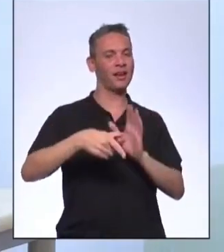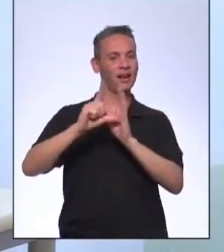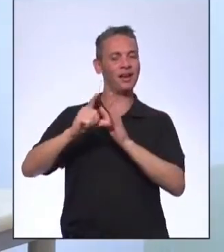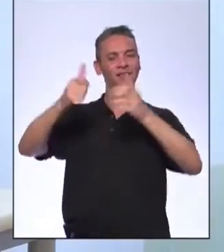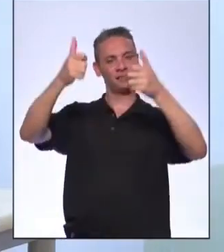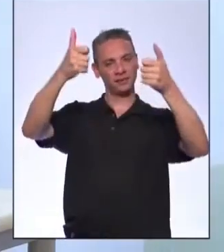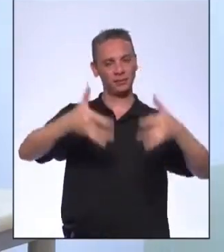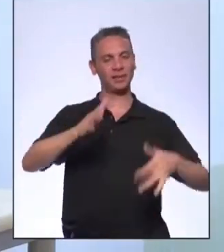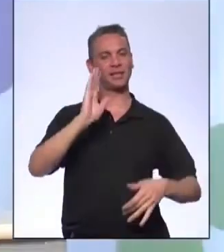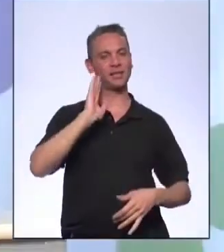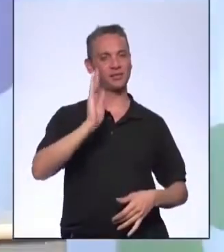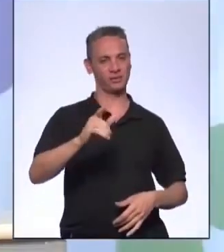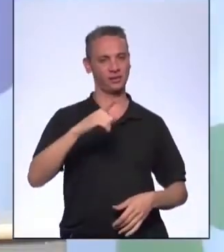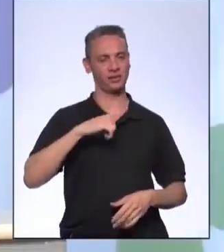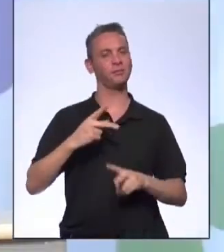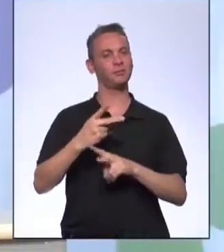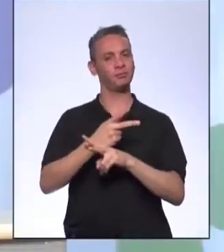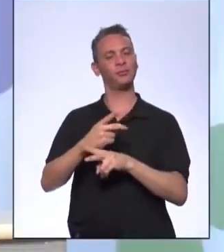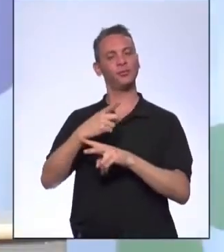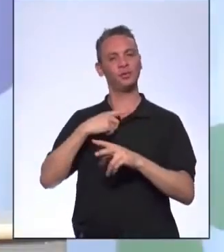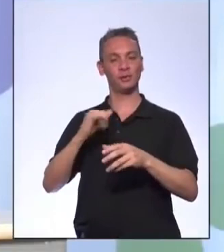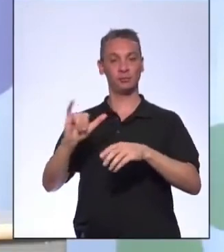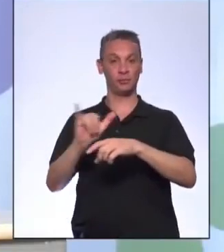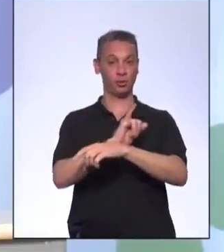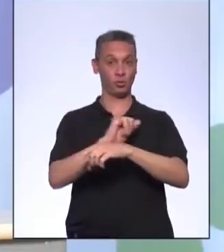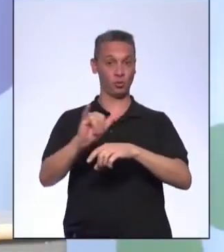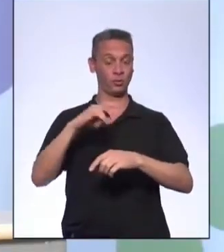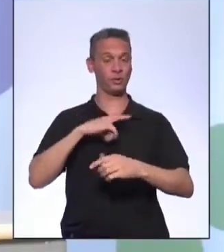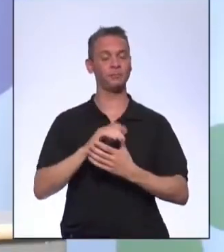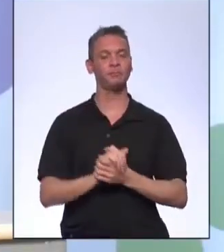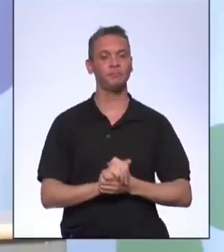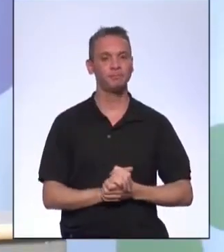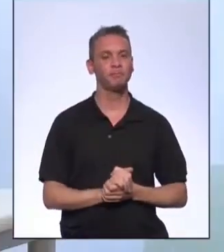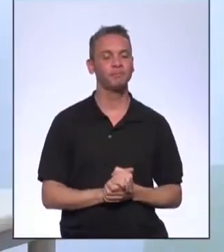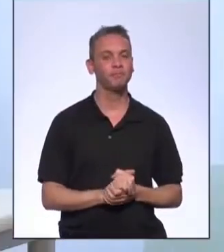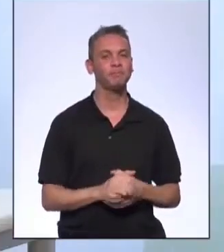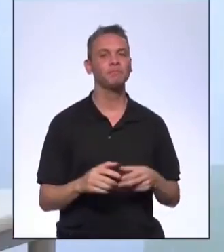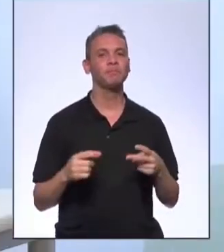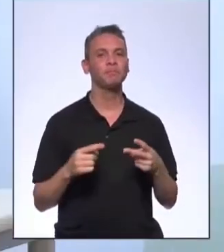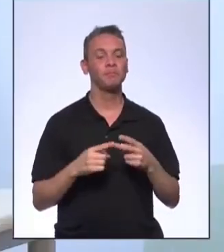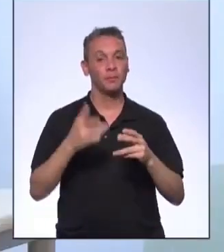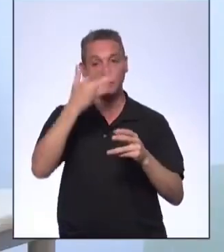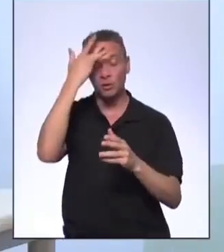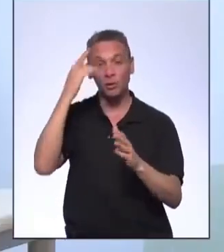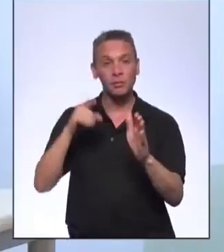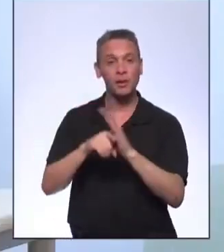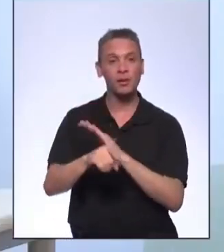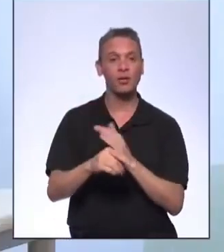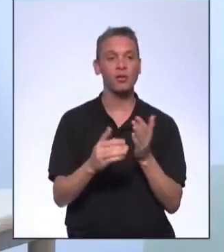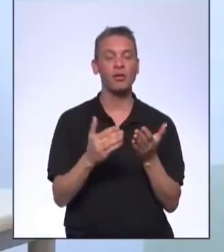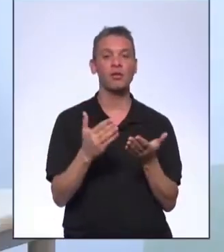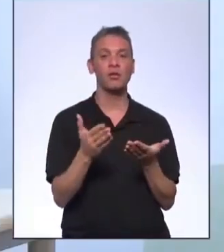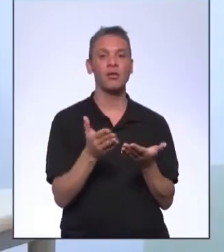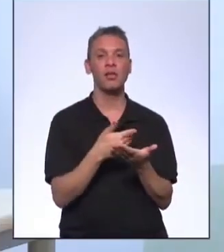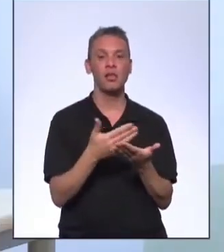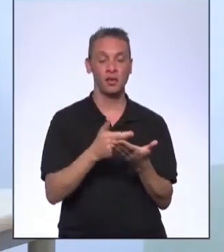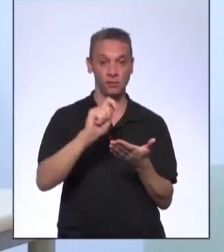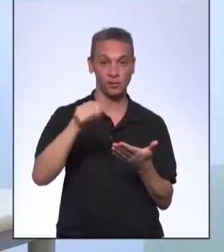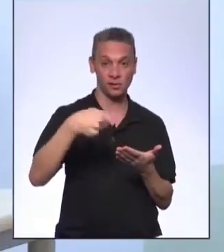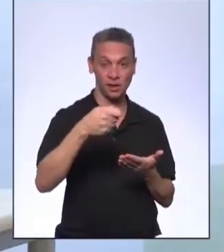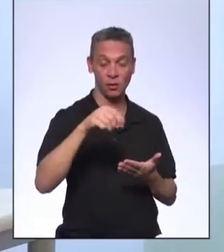em outra aula, é só procurar, que está lá no YouTube, né? E perguntaram aqui se livros são mídias,